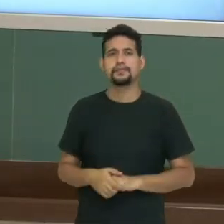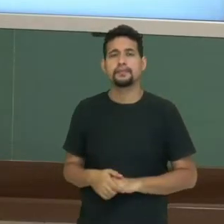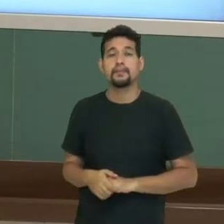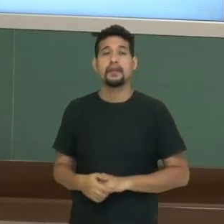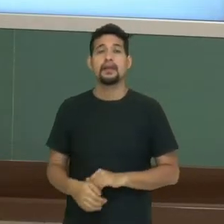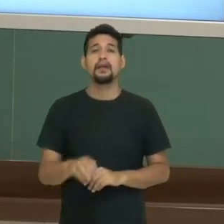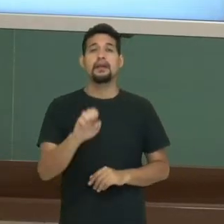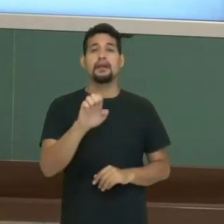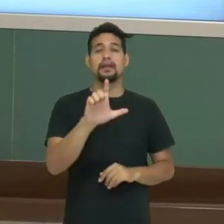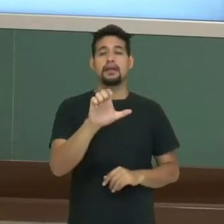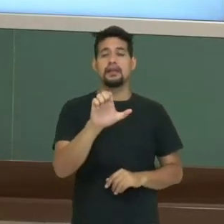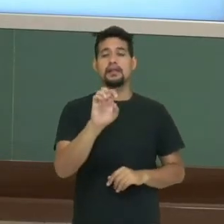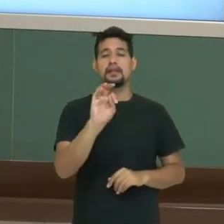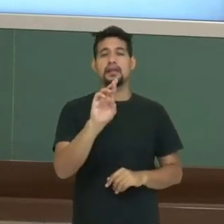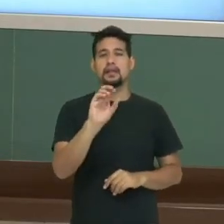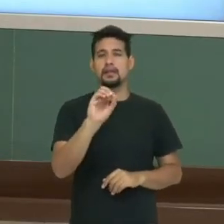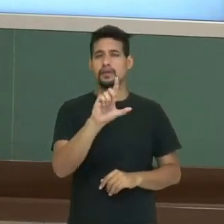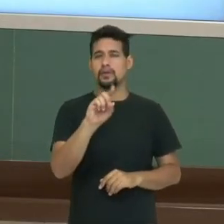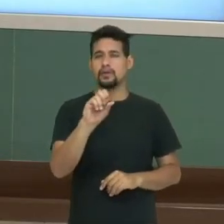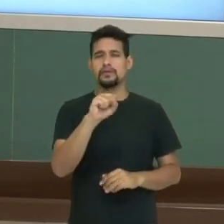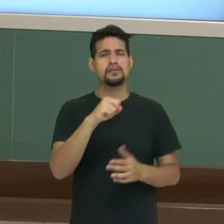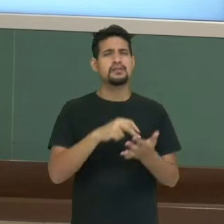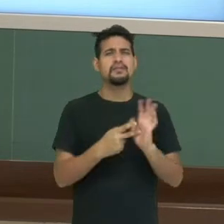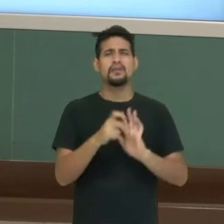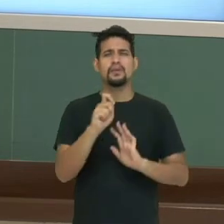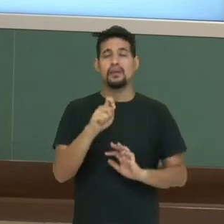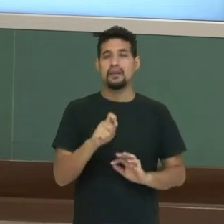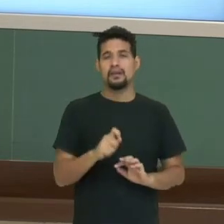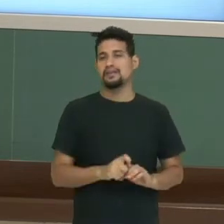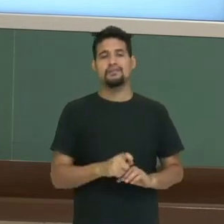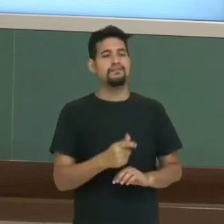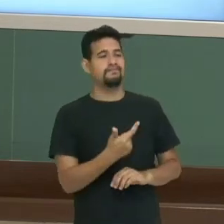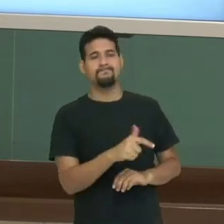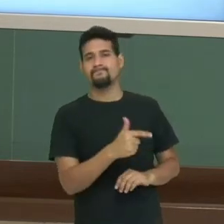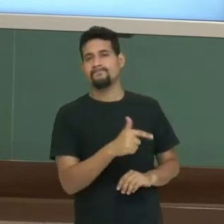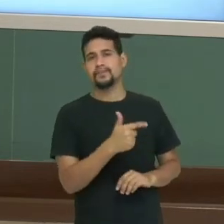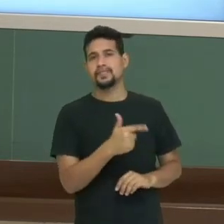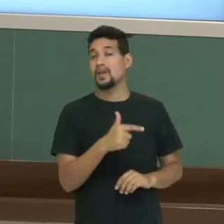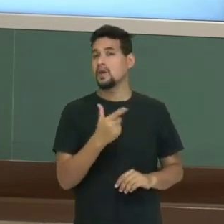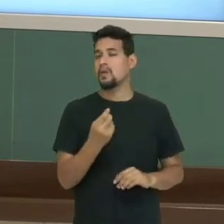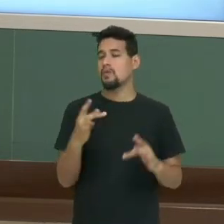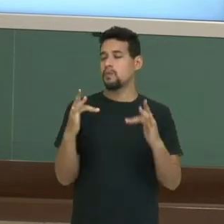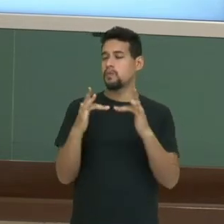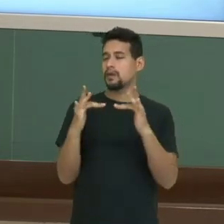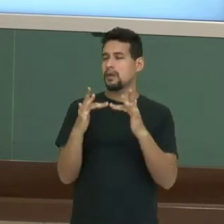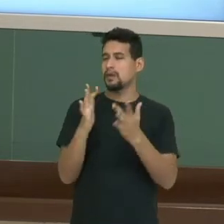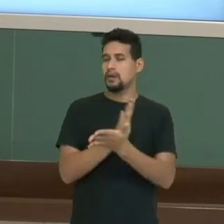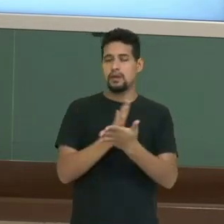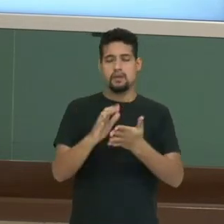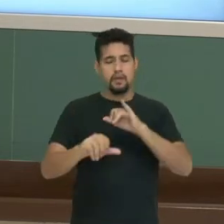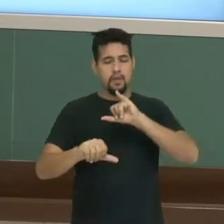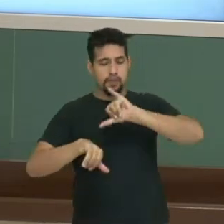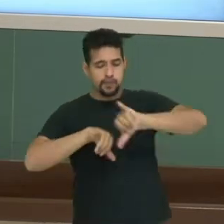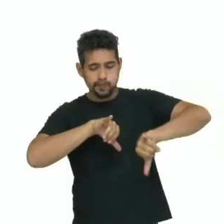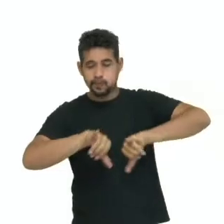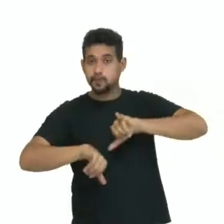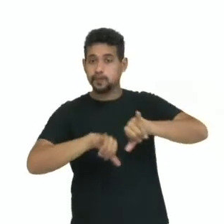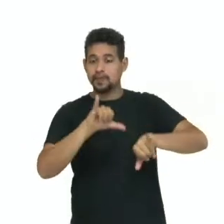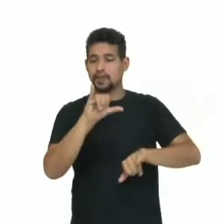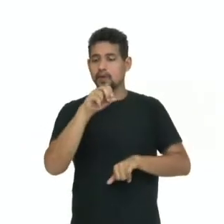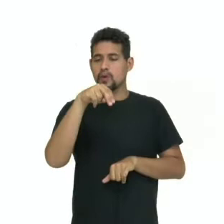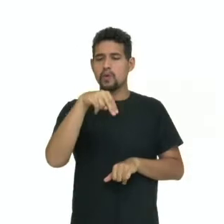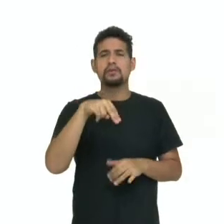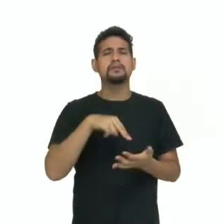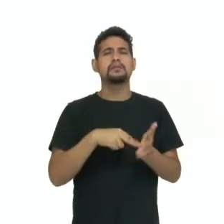Eletrodos inertes que a gente viu no desenho são eletrodos que não participam nem interferem na reação química. Os íons fundidos